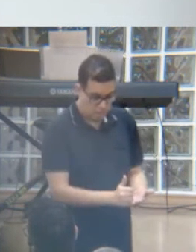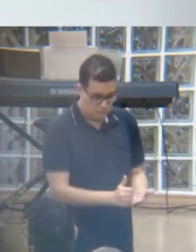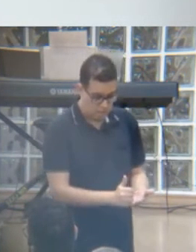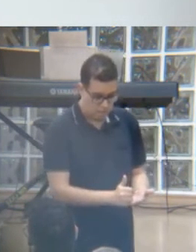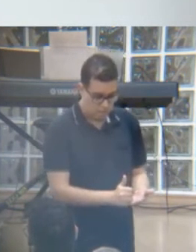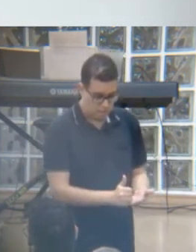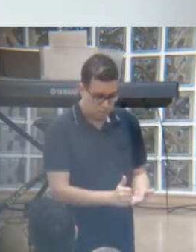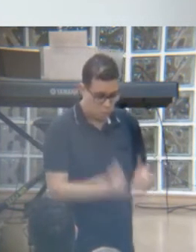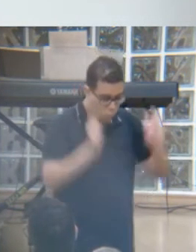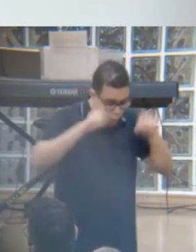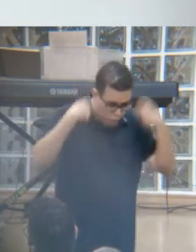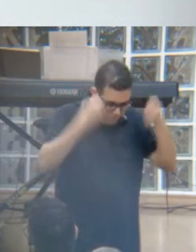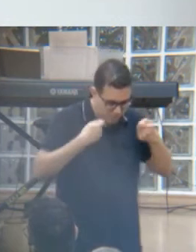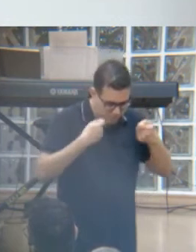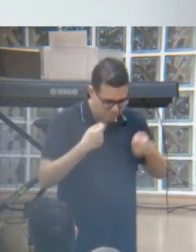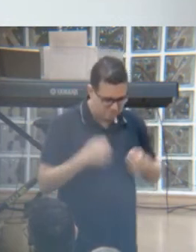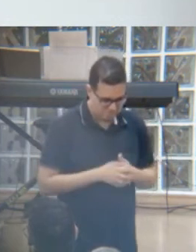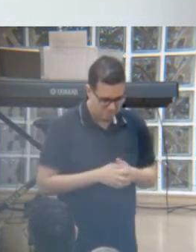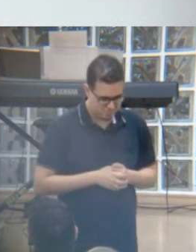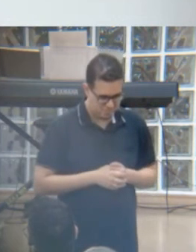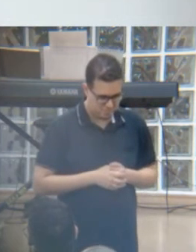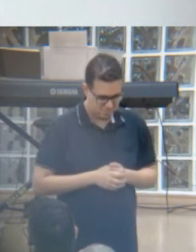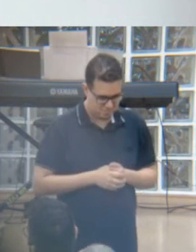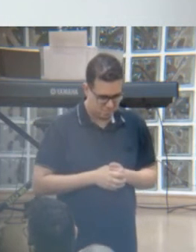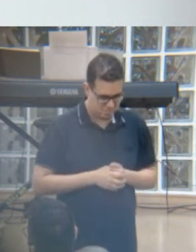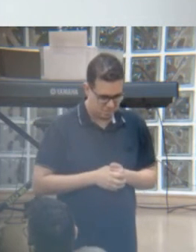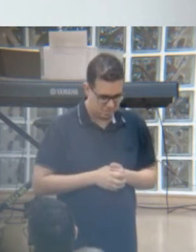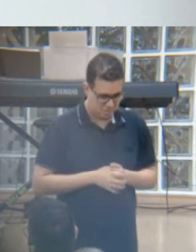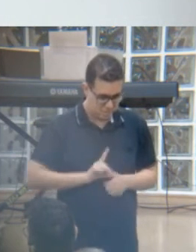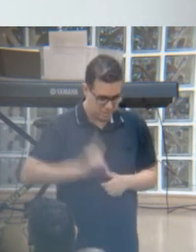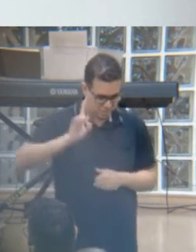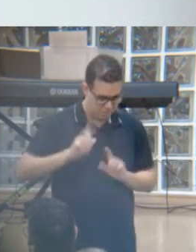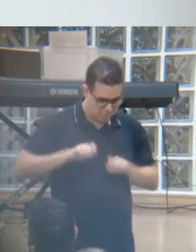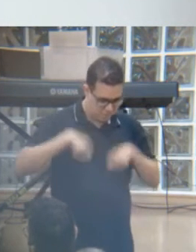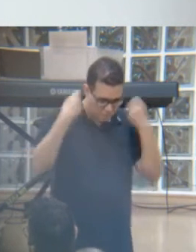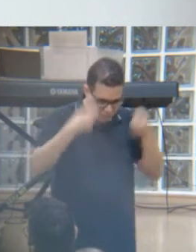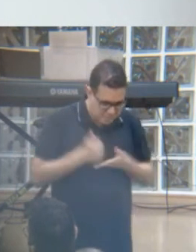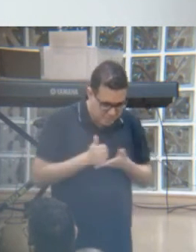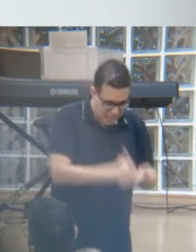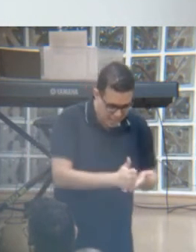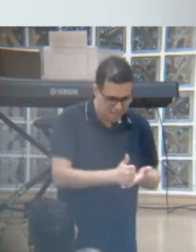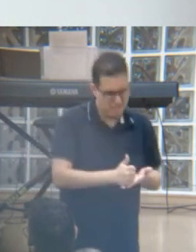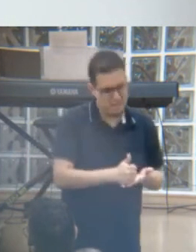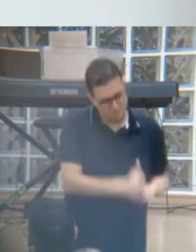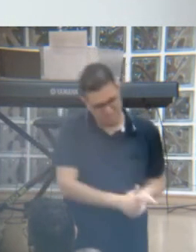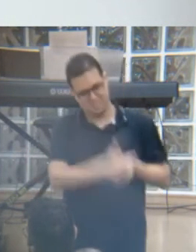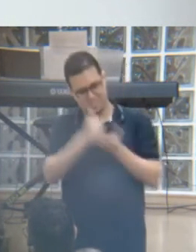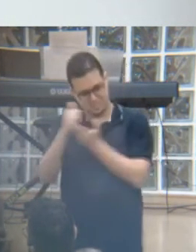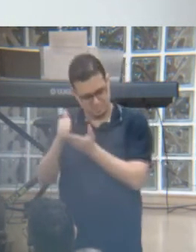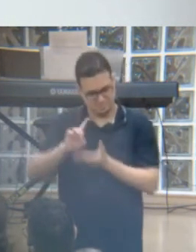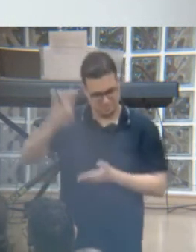Anos depois, cerca de 2000 anos depois, o Senhor, como que dizendo a Abraão: não era